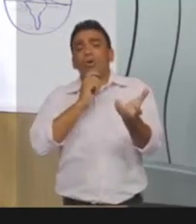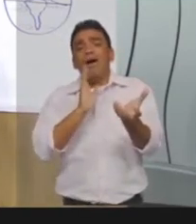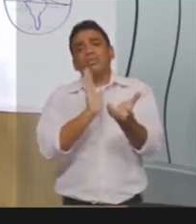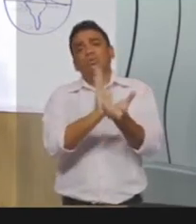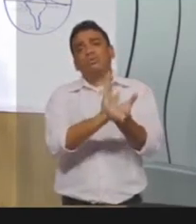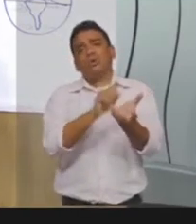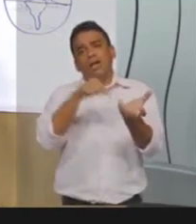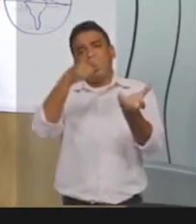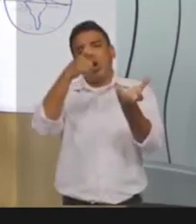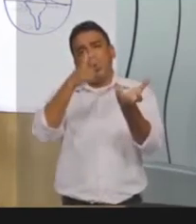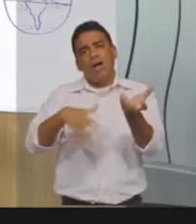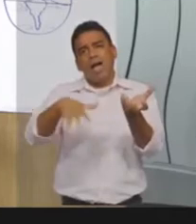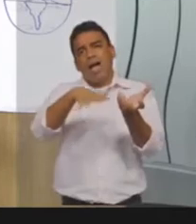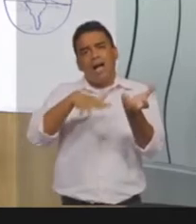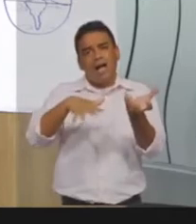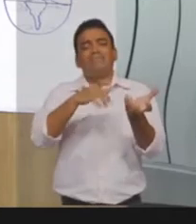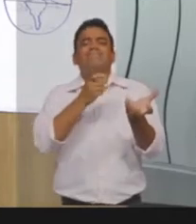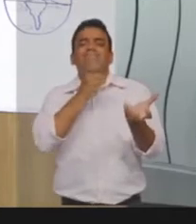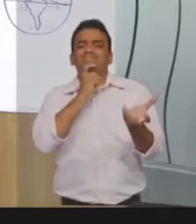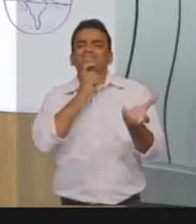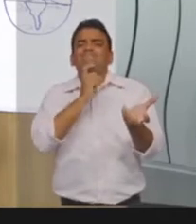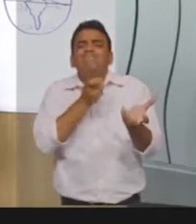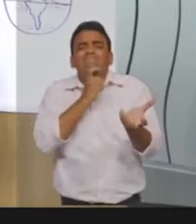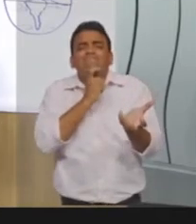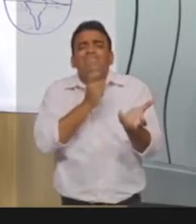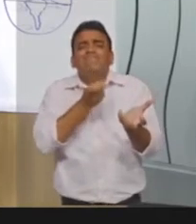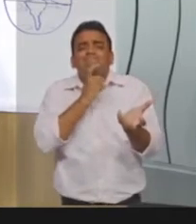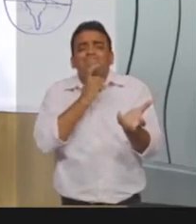ajudar a tornar aquele clima, obviamente, mais frio.